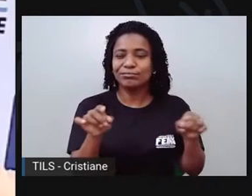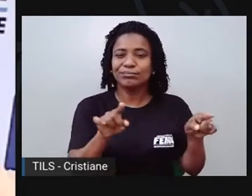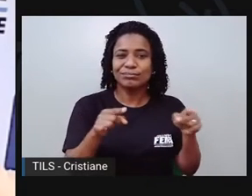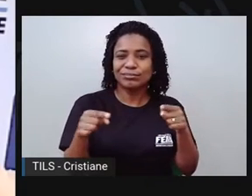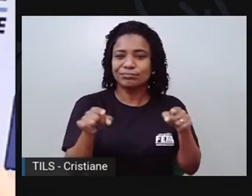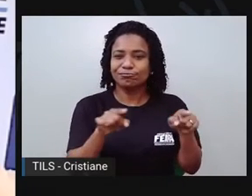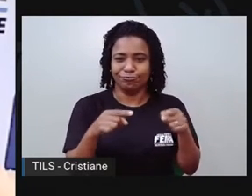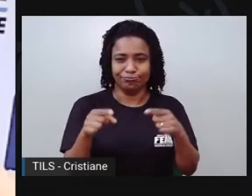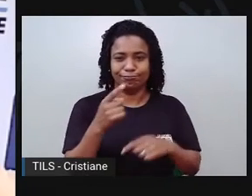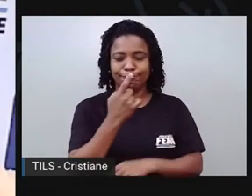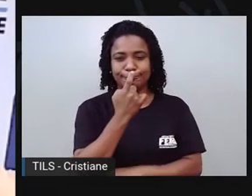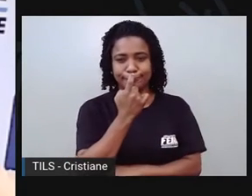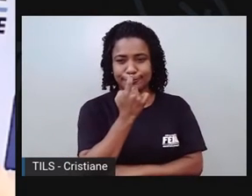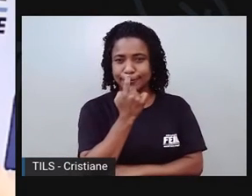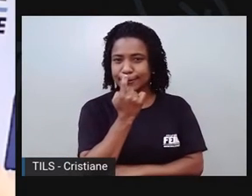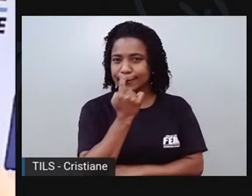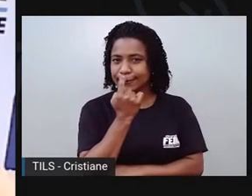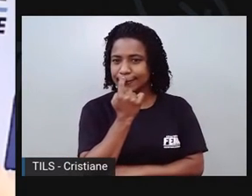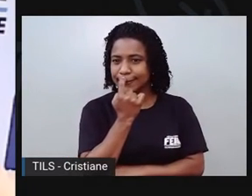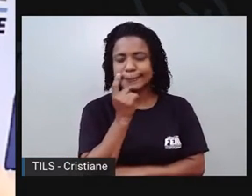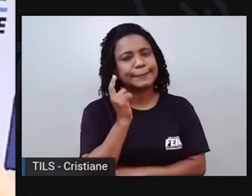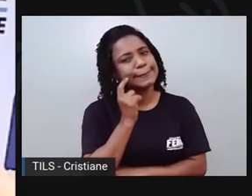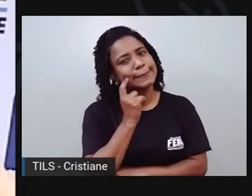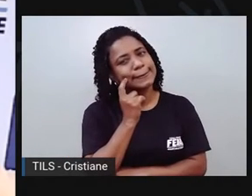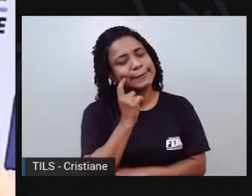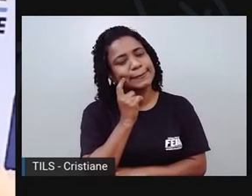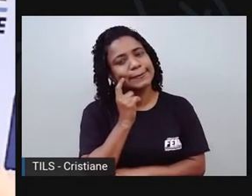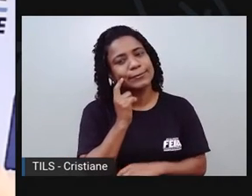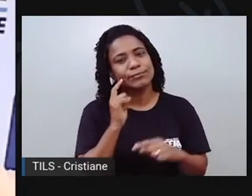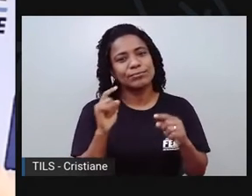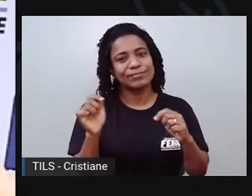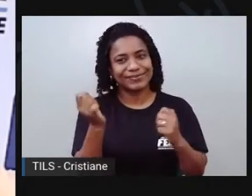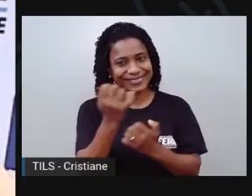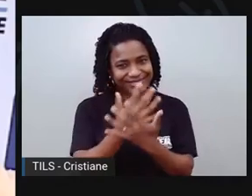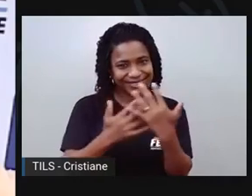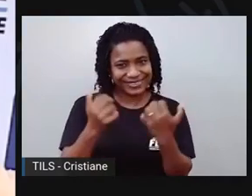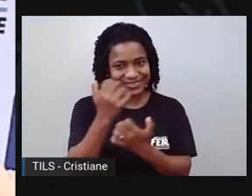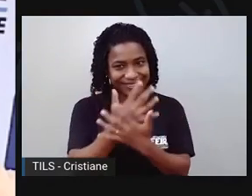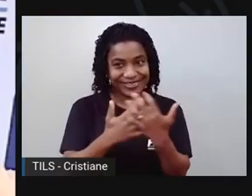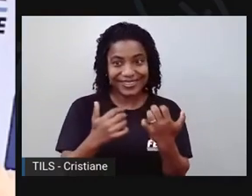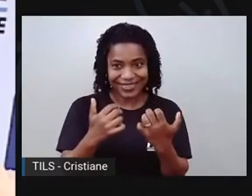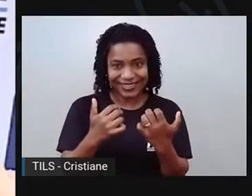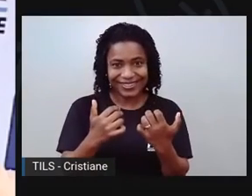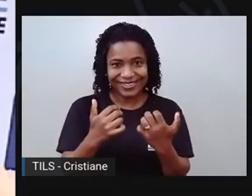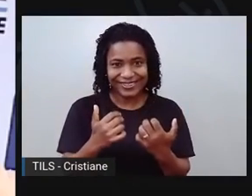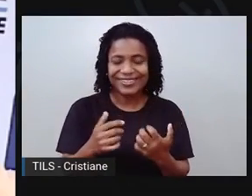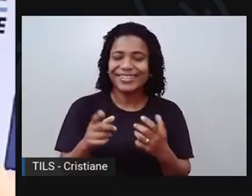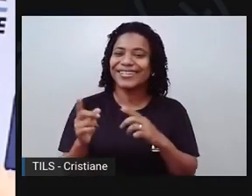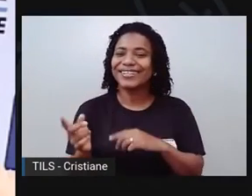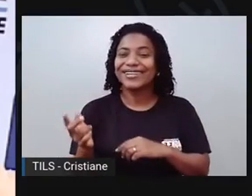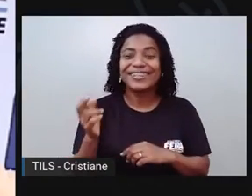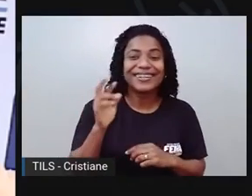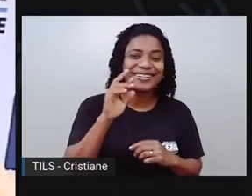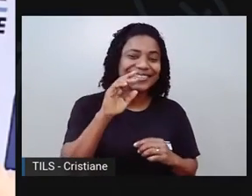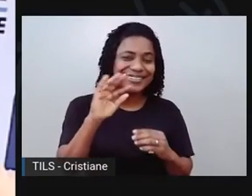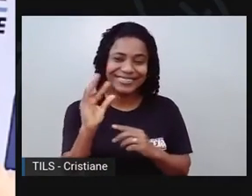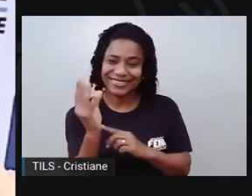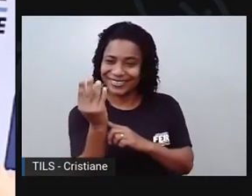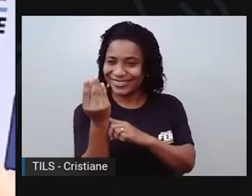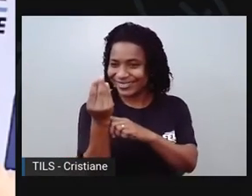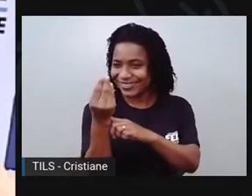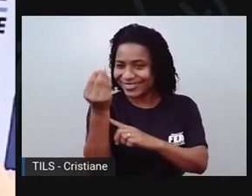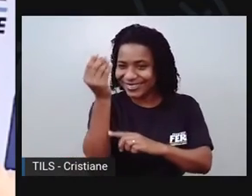música que a gente aprendeu sobre flores? Ah, vamos cantar essa da Rosa Amarela? Olha a rosa amarela,